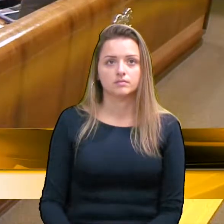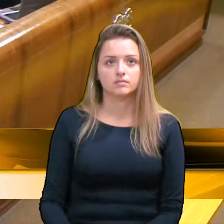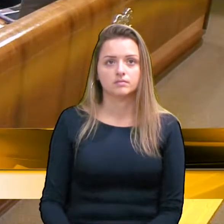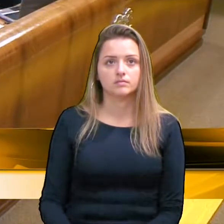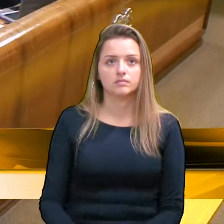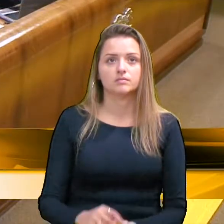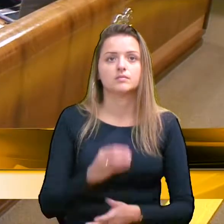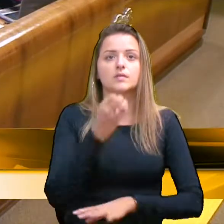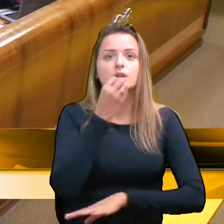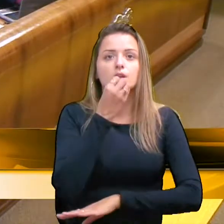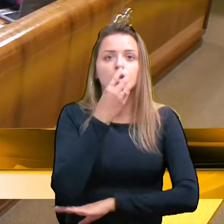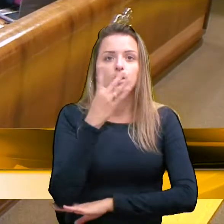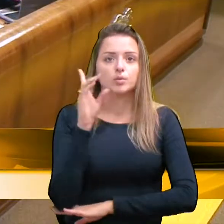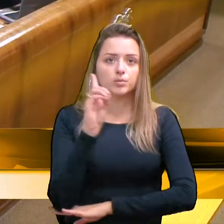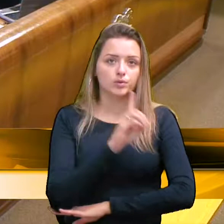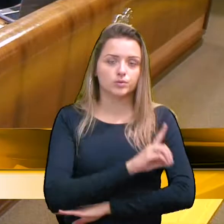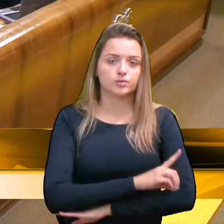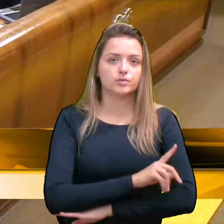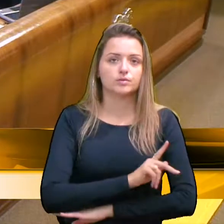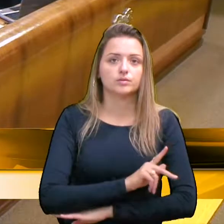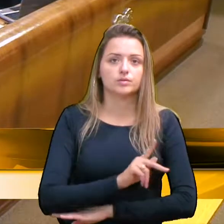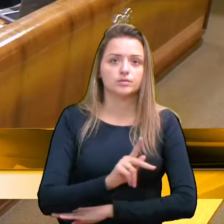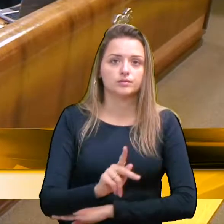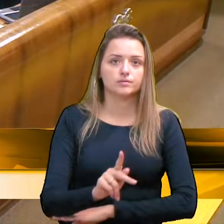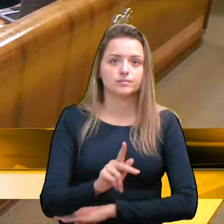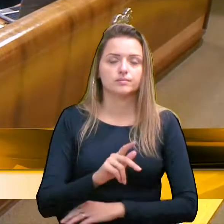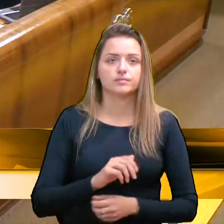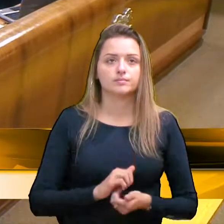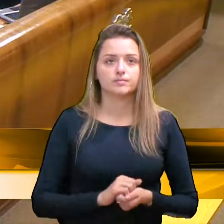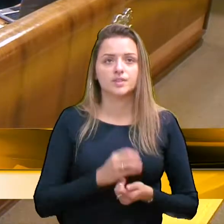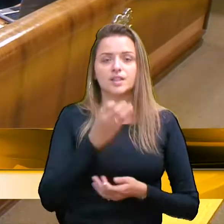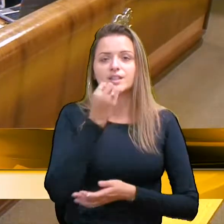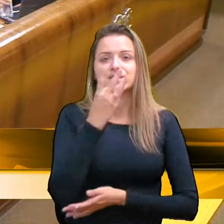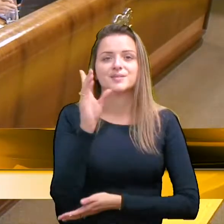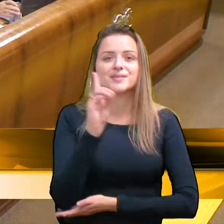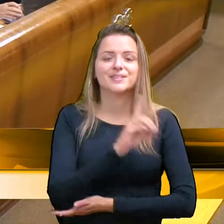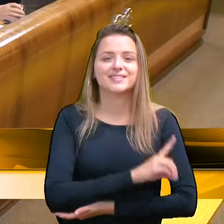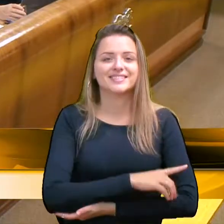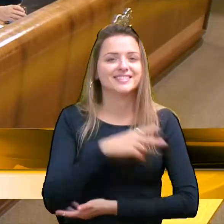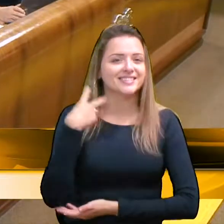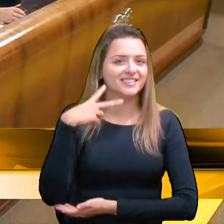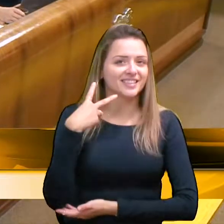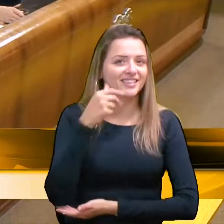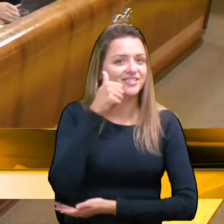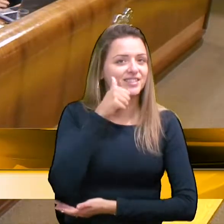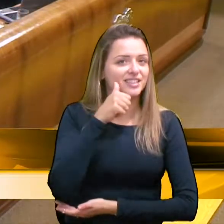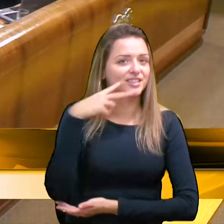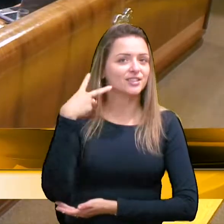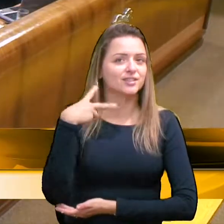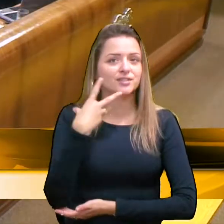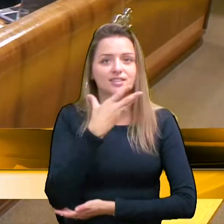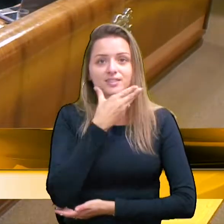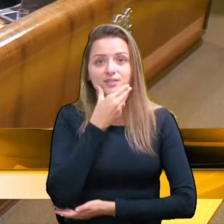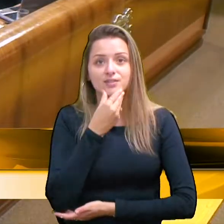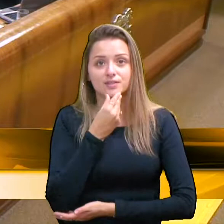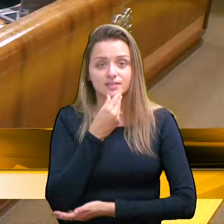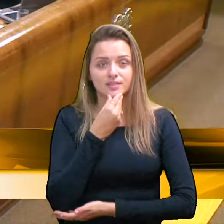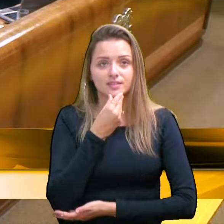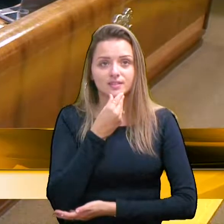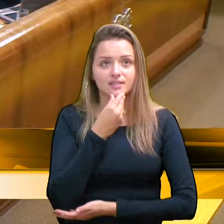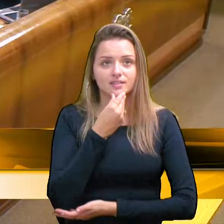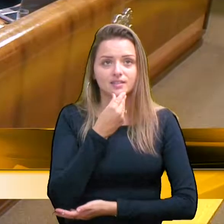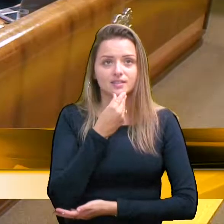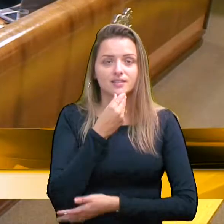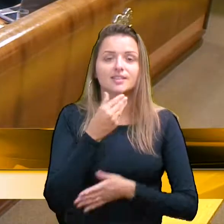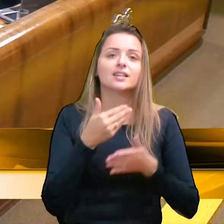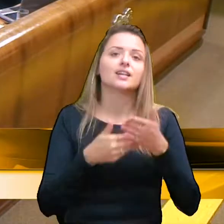Bom dia, senhor presidente. Bom dia às vereadoras, aos vereadores, aos